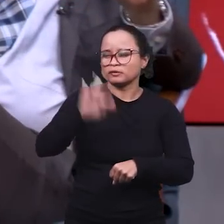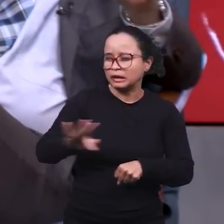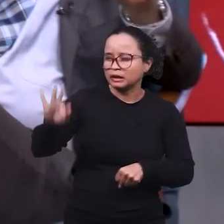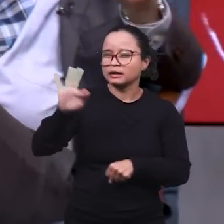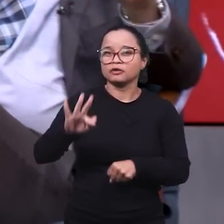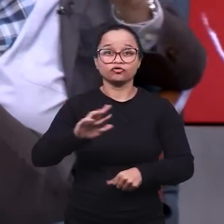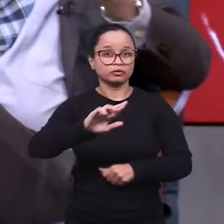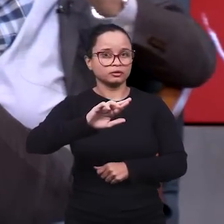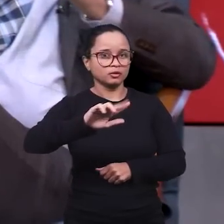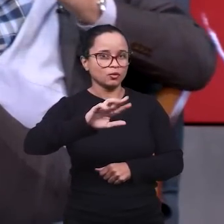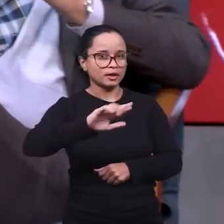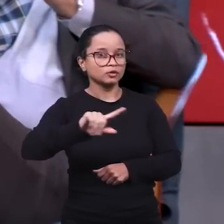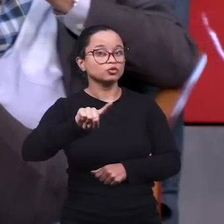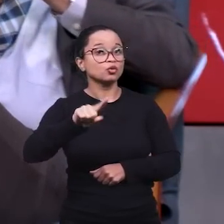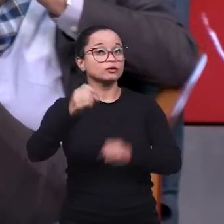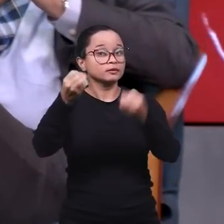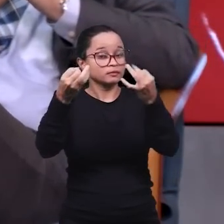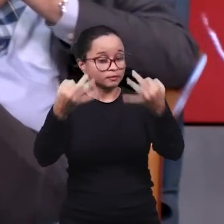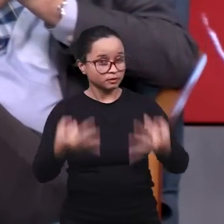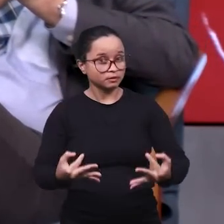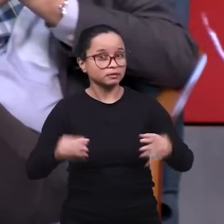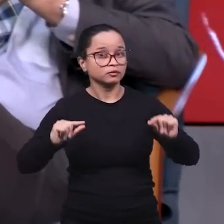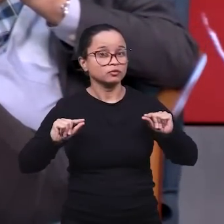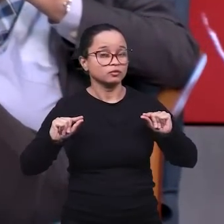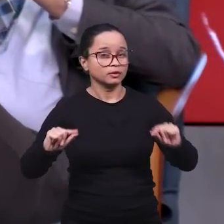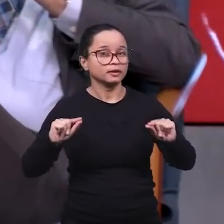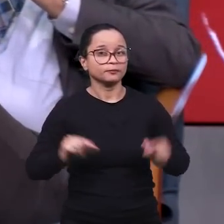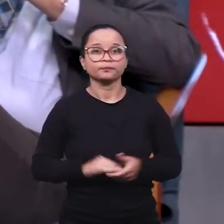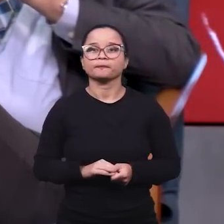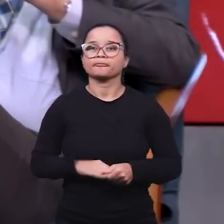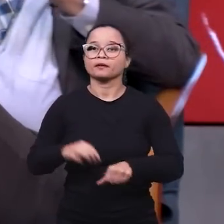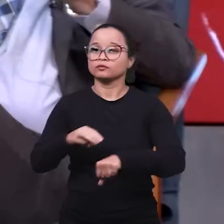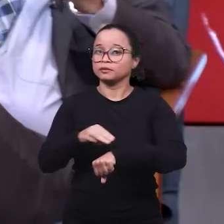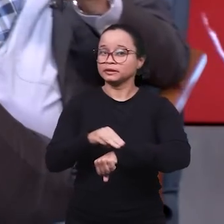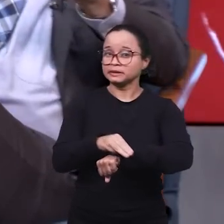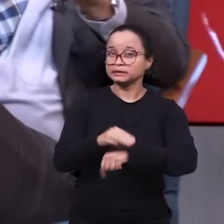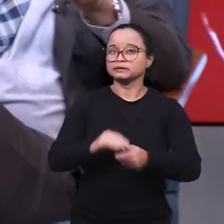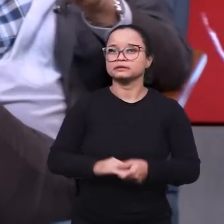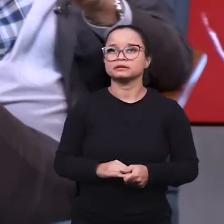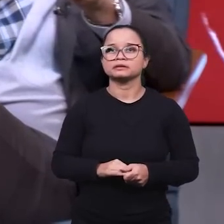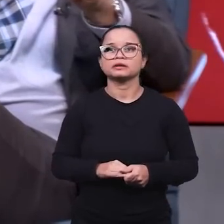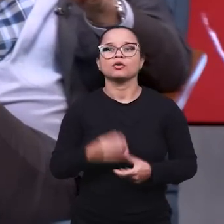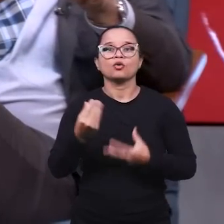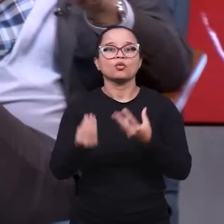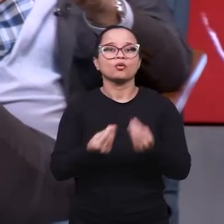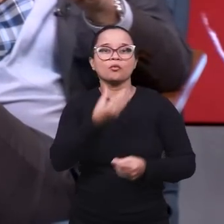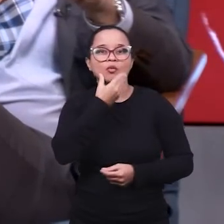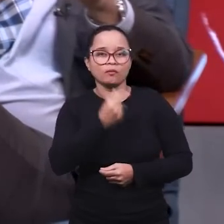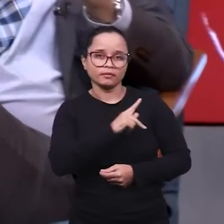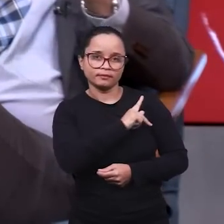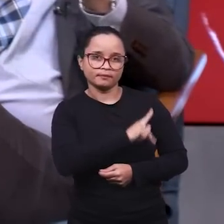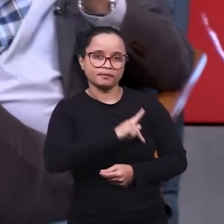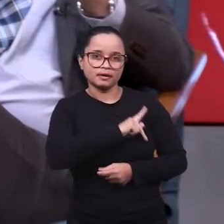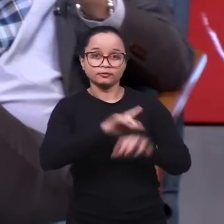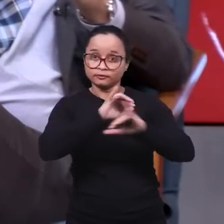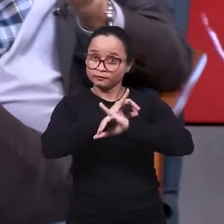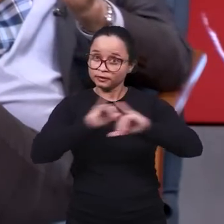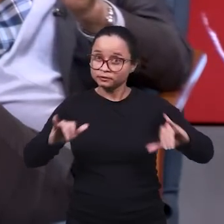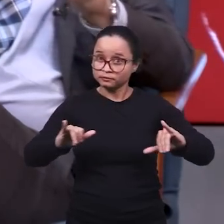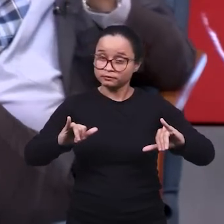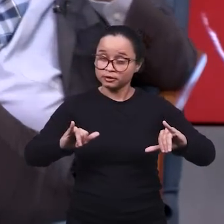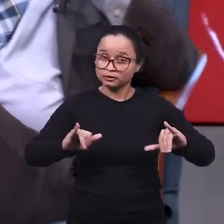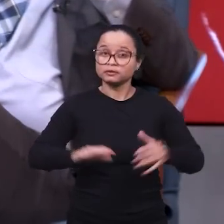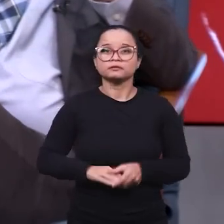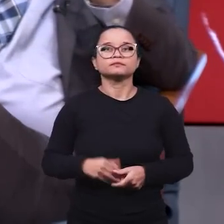caso. Eu estou falando no ministério nessa colocação que Paulo cita. Eu estou